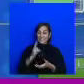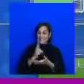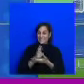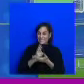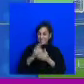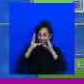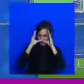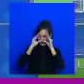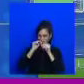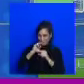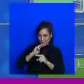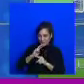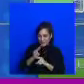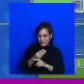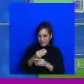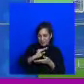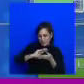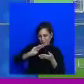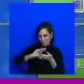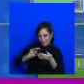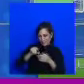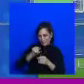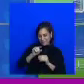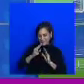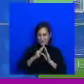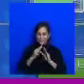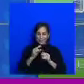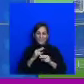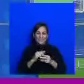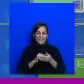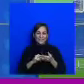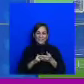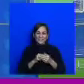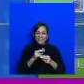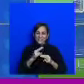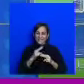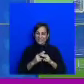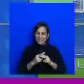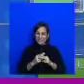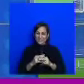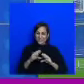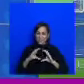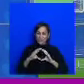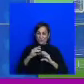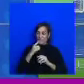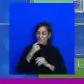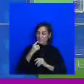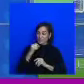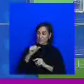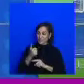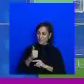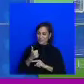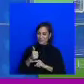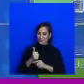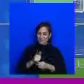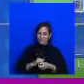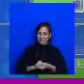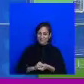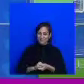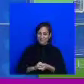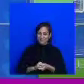Todas as noites, milhões em prêmios para você nas loterias Caixa. Bola vermelha, número 11. Vermelha,